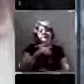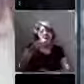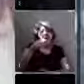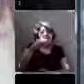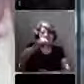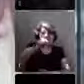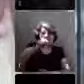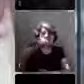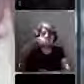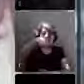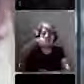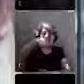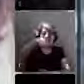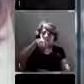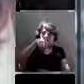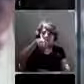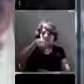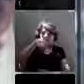89.